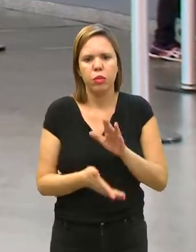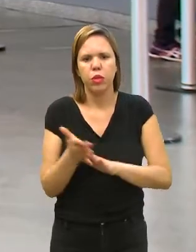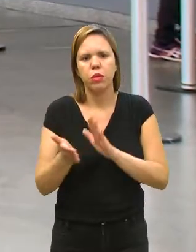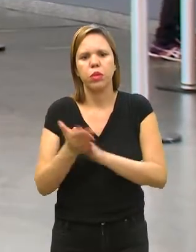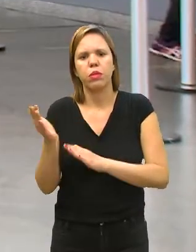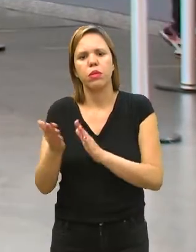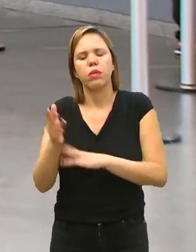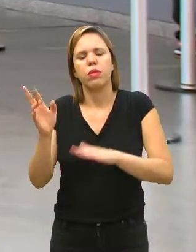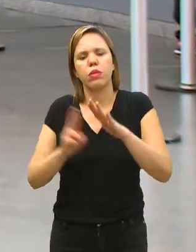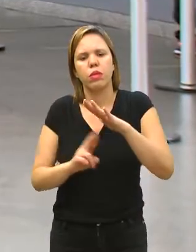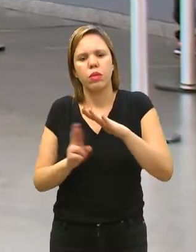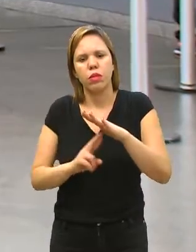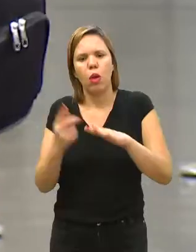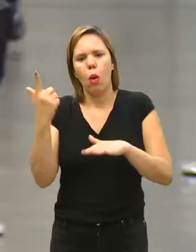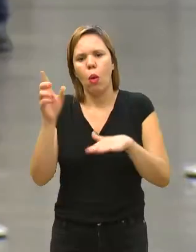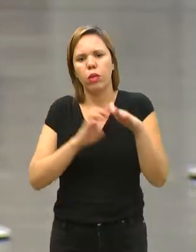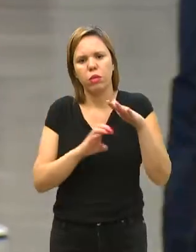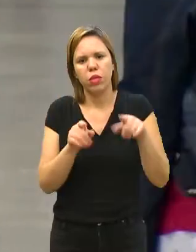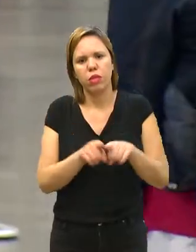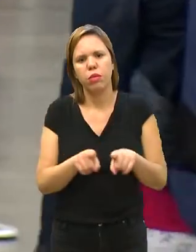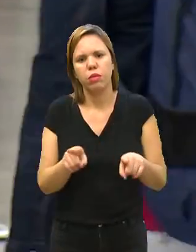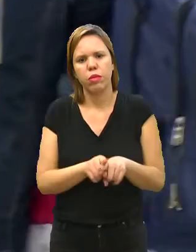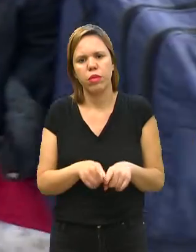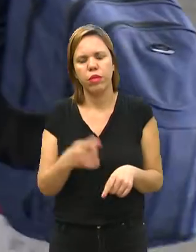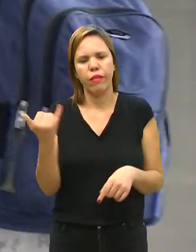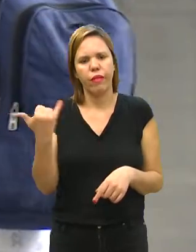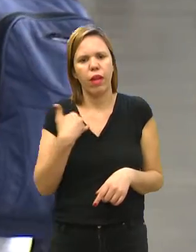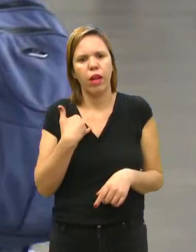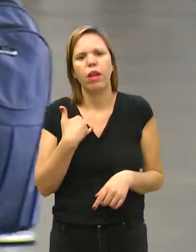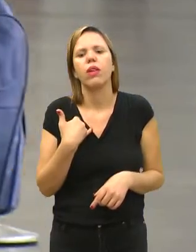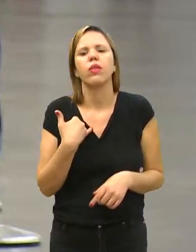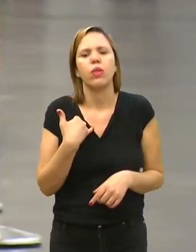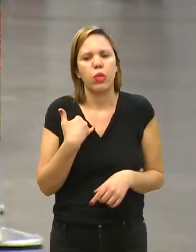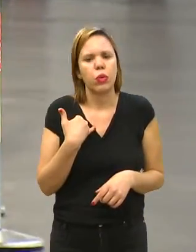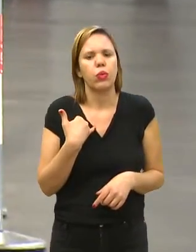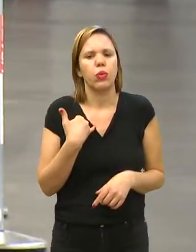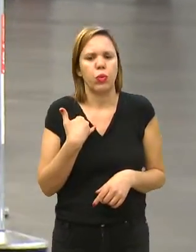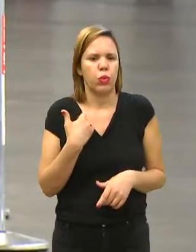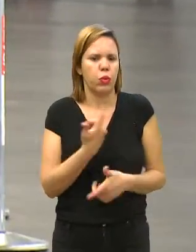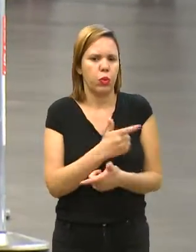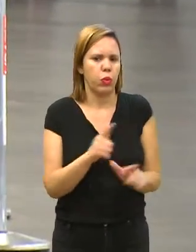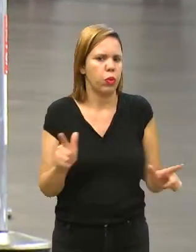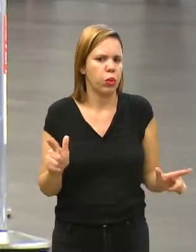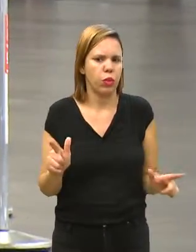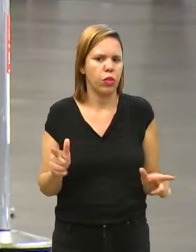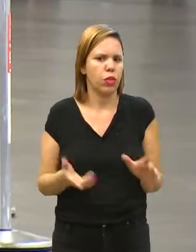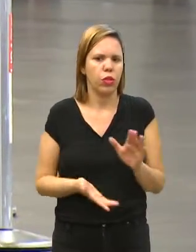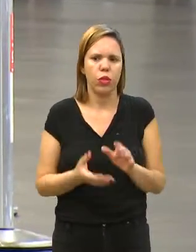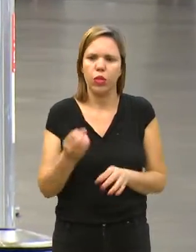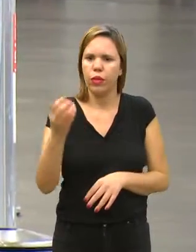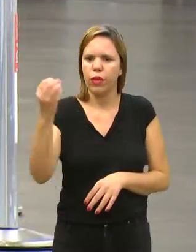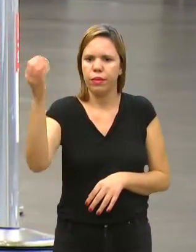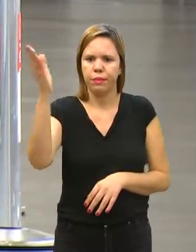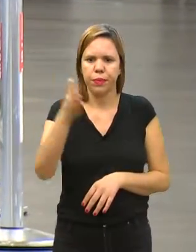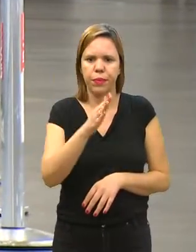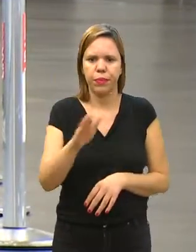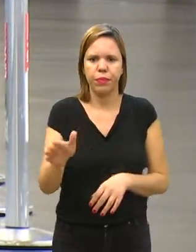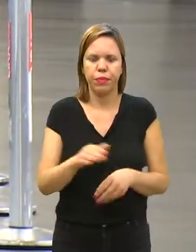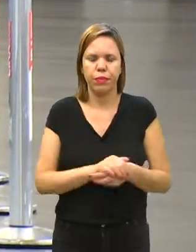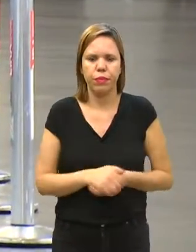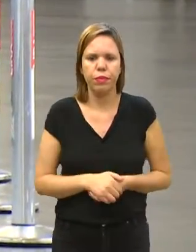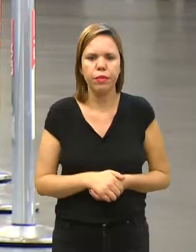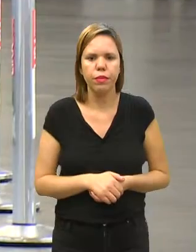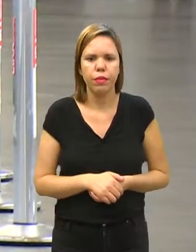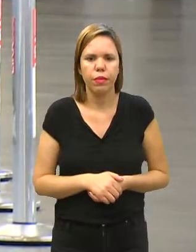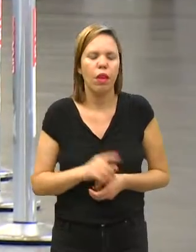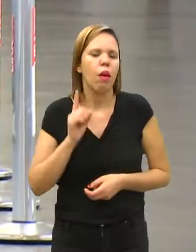do terminal. Em outra empresa, eu soube que não tem mais viagens, as viagens foram canceladas